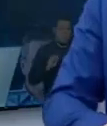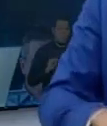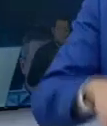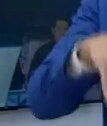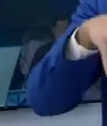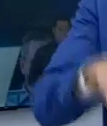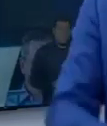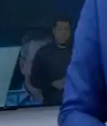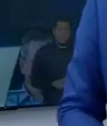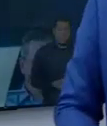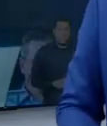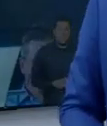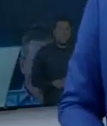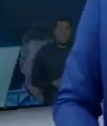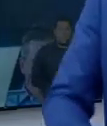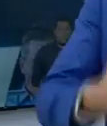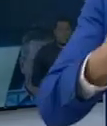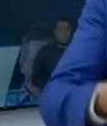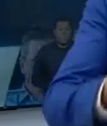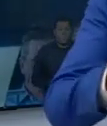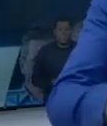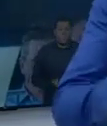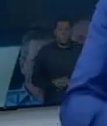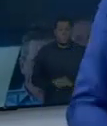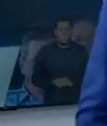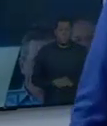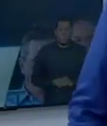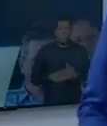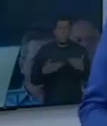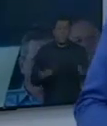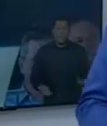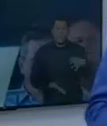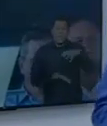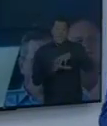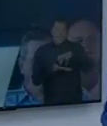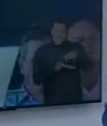cá, faz a fiscalização e aí valida para saber se está tudo certo ou não.